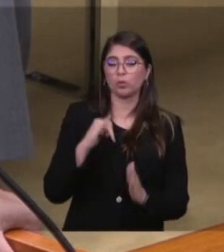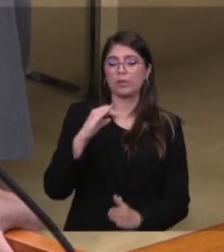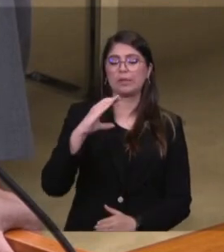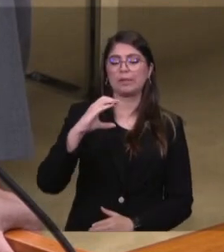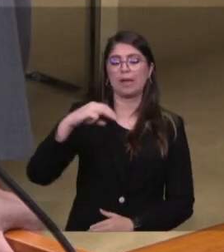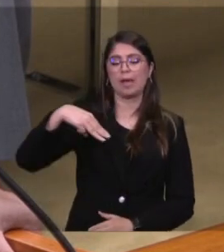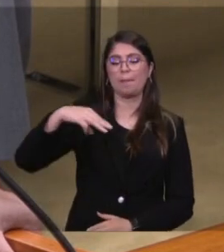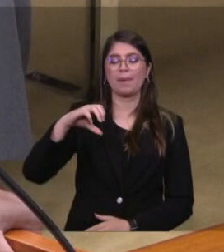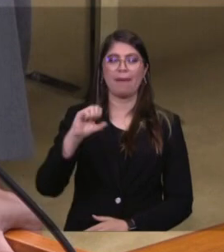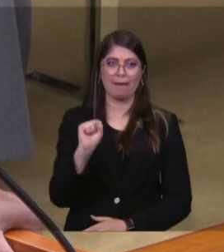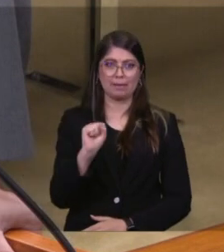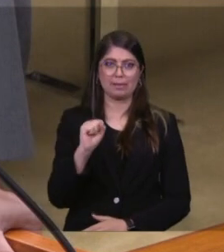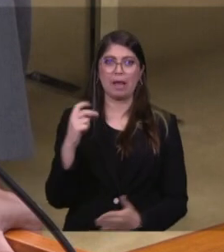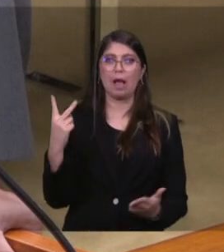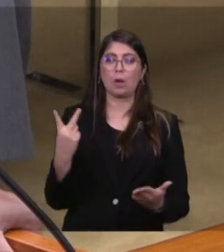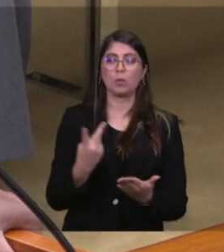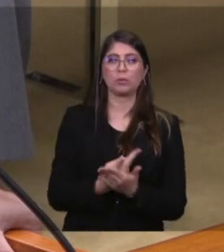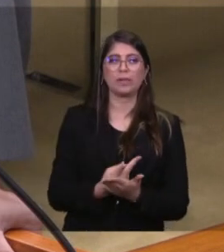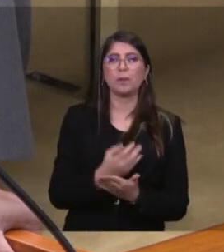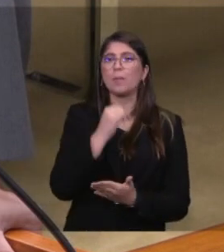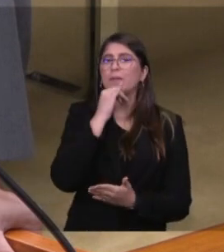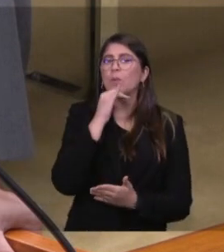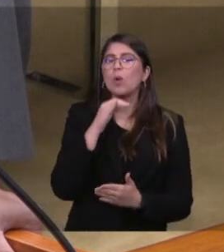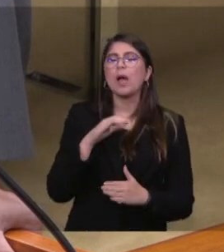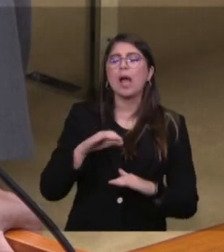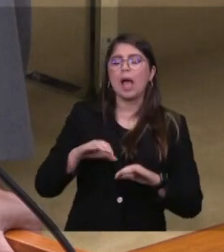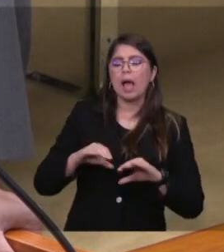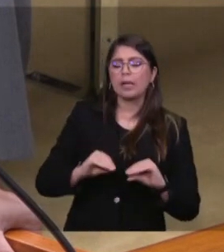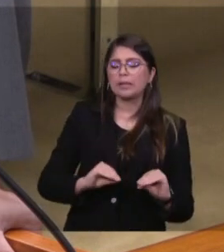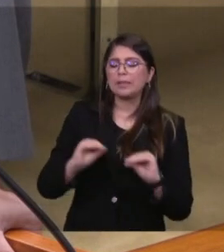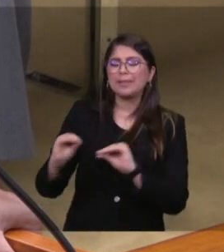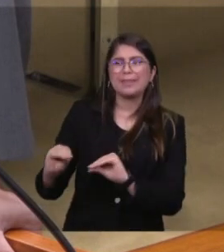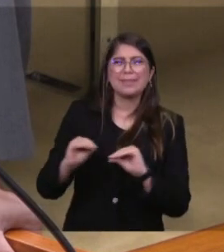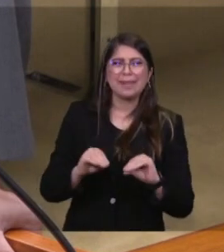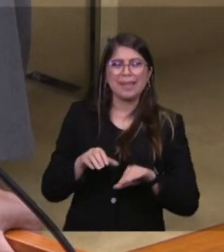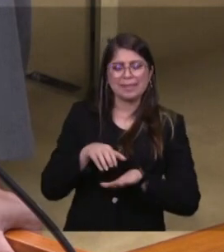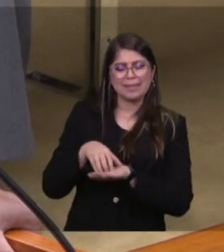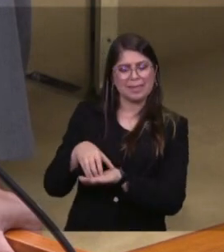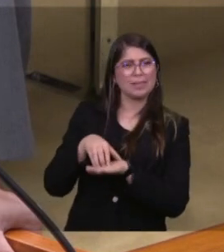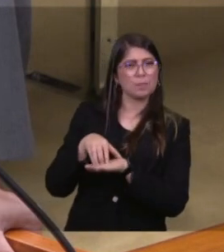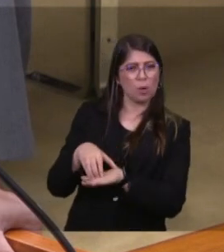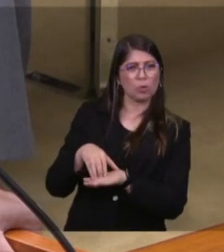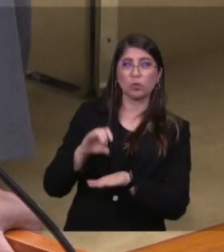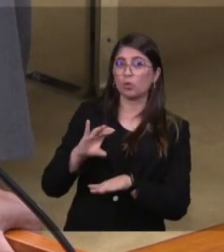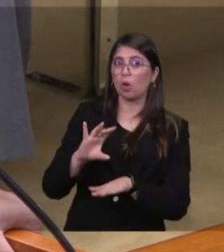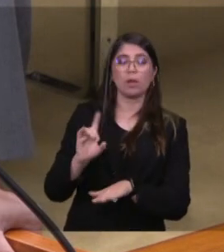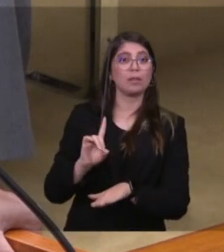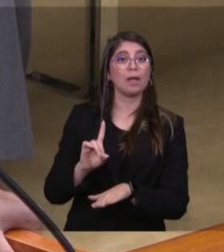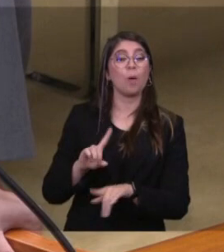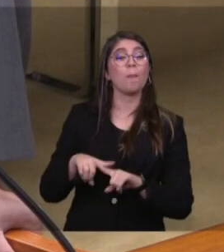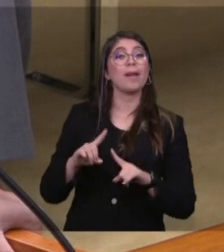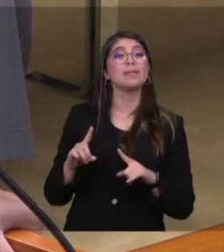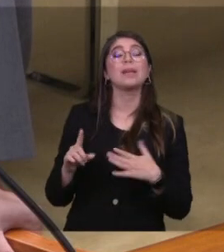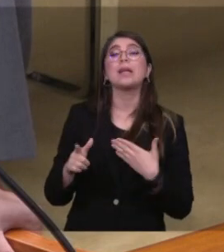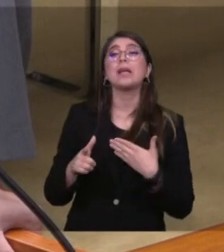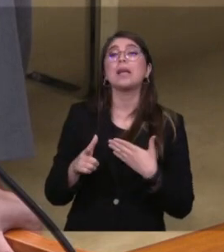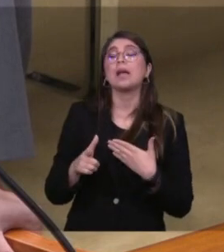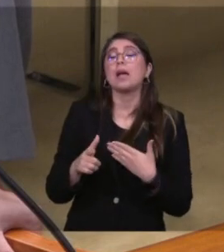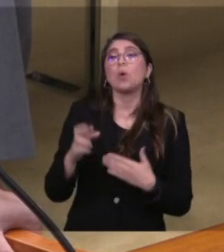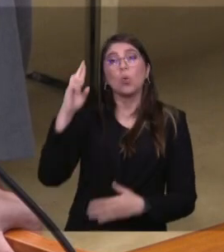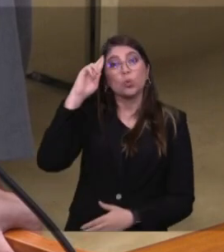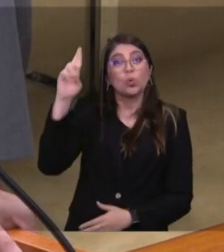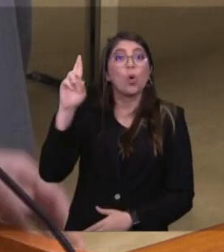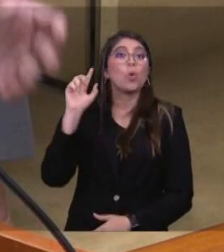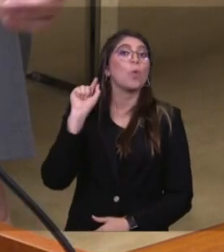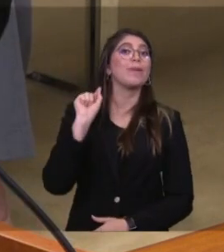a circulação ocorre não é com o mero transporte desse produto ao longo do território nacional, e sim com a mudança da sua titularidade. A